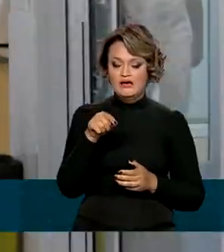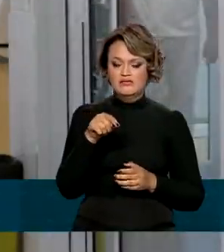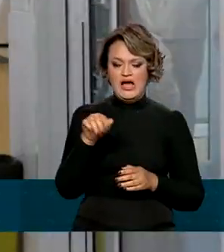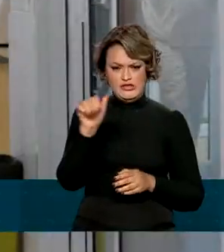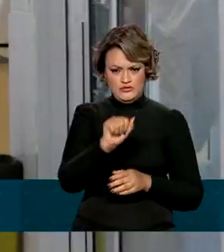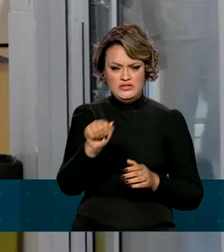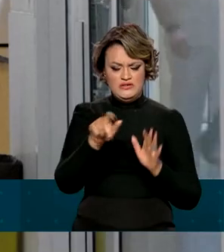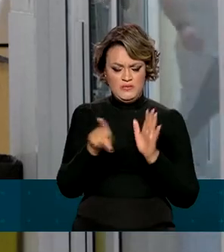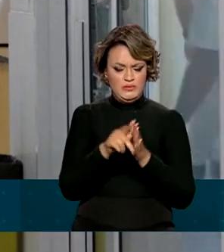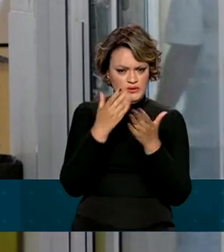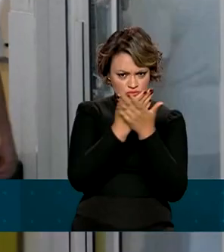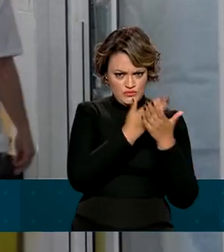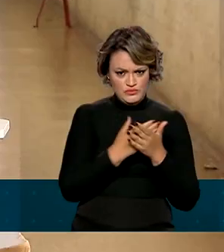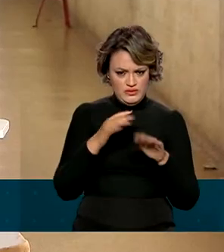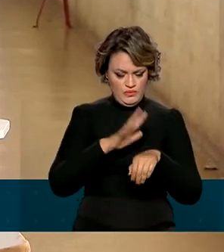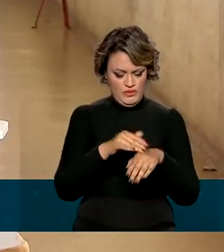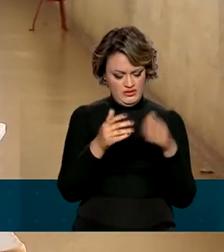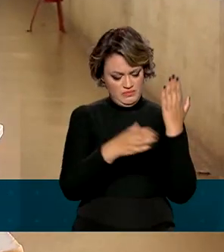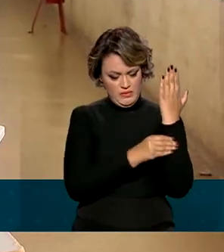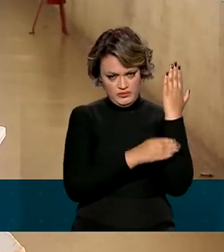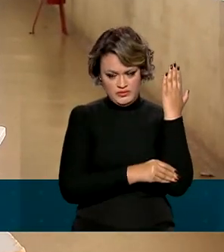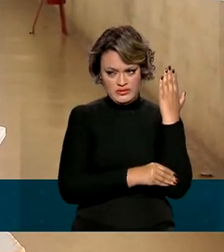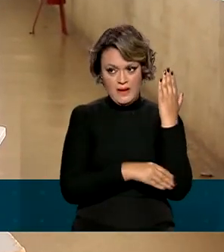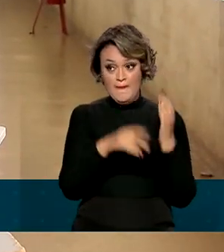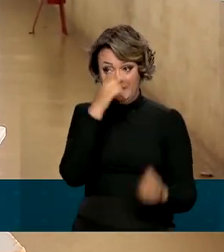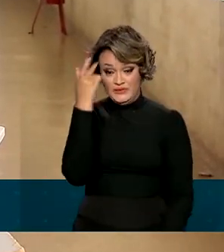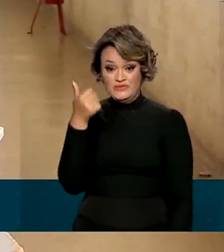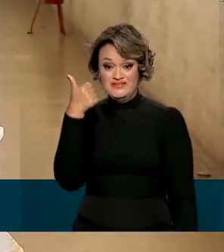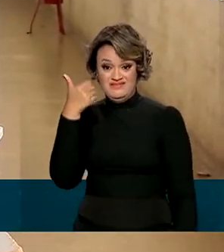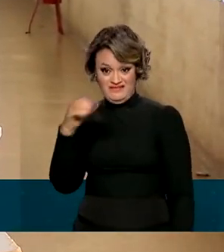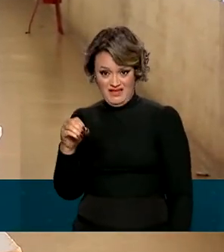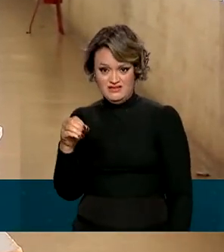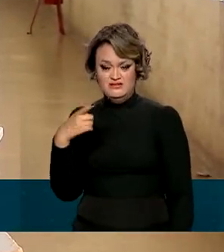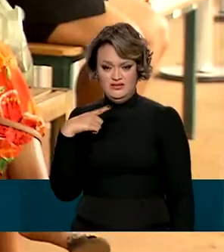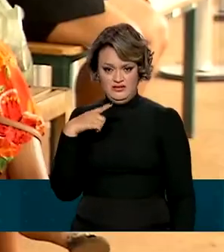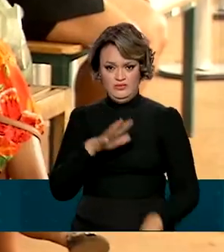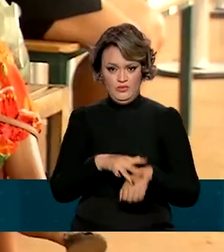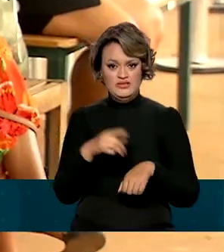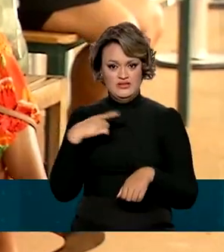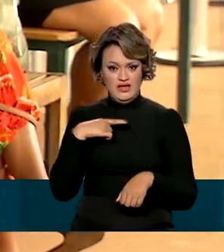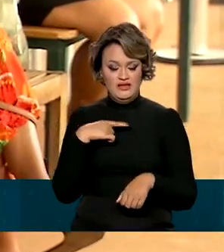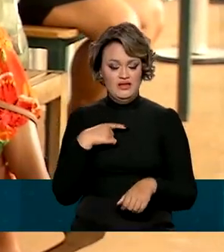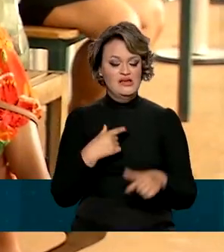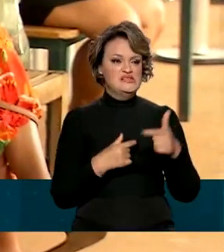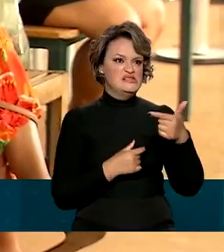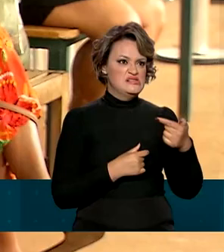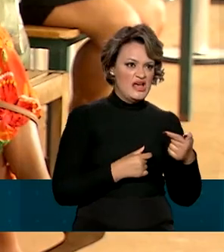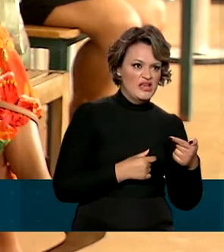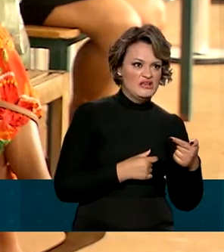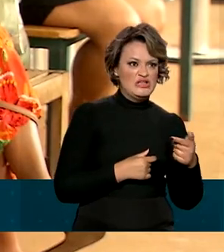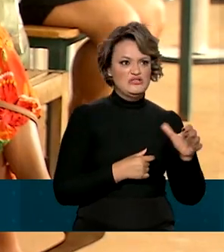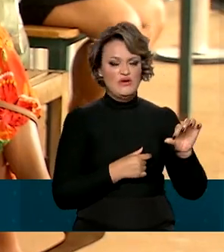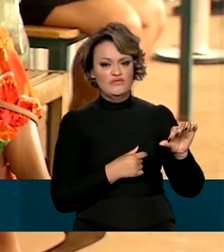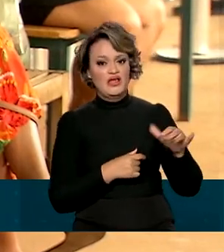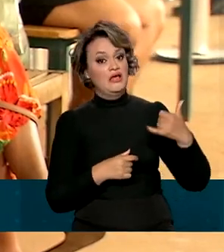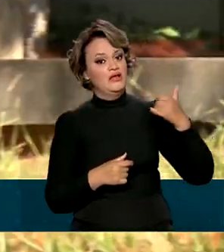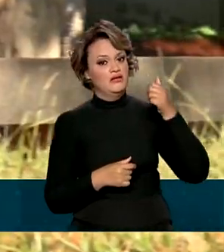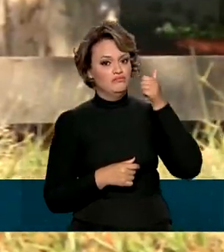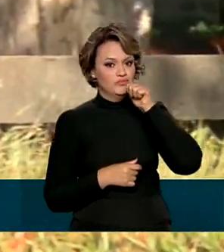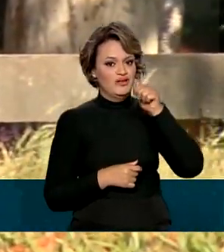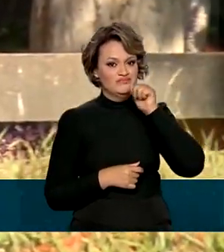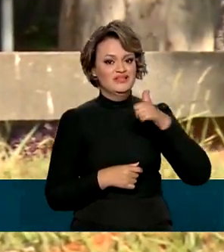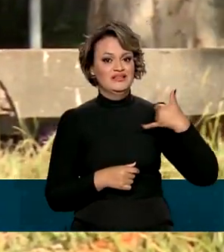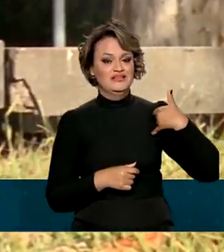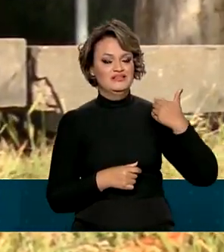reumatologia a cada dez pacientes com a doença de sete a nove são mulheres com idade entre